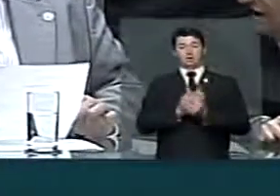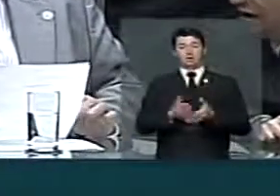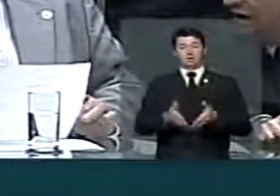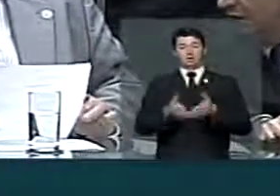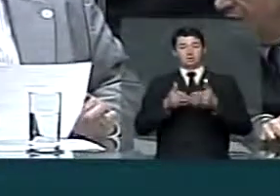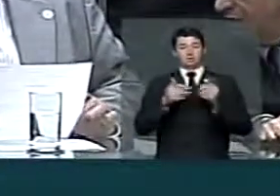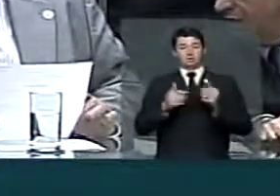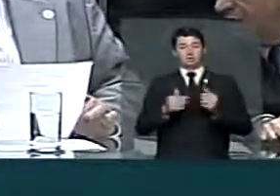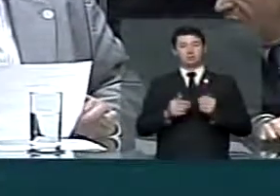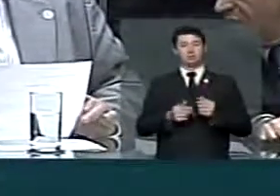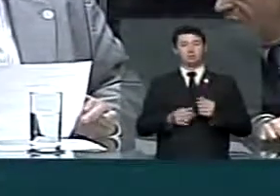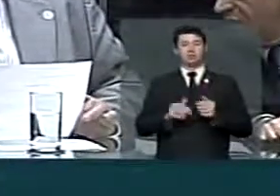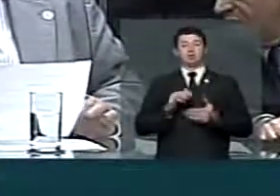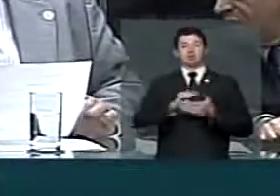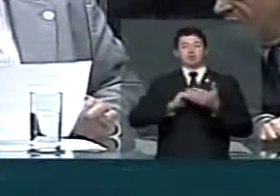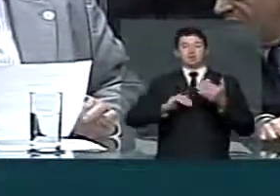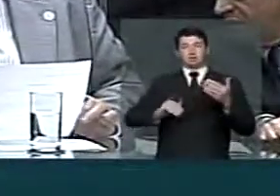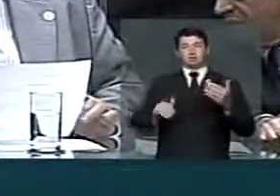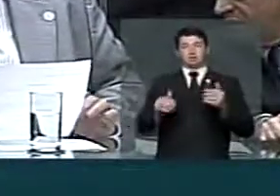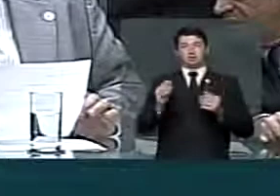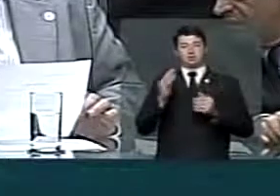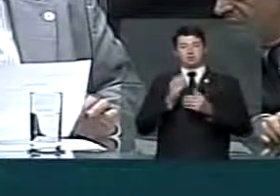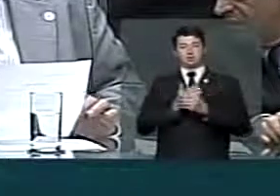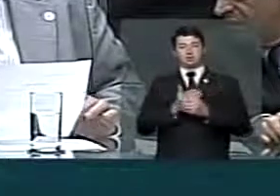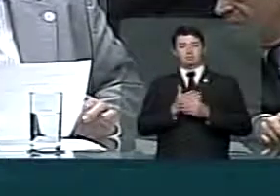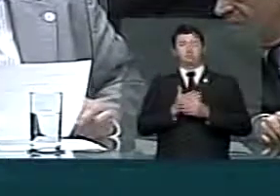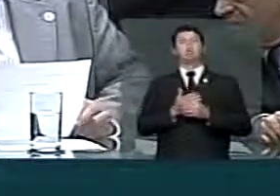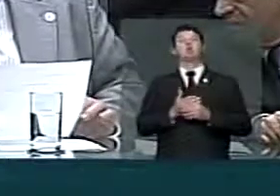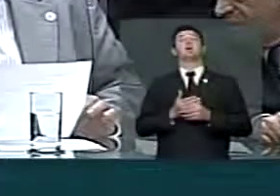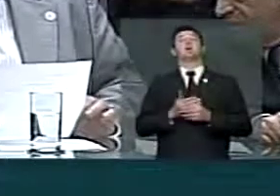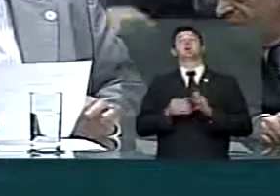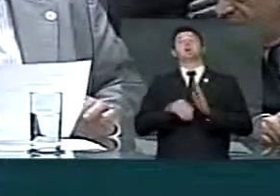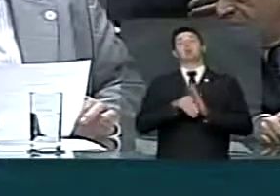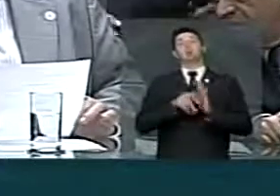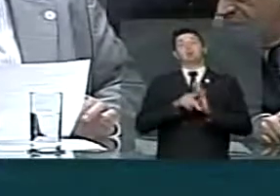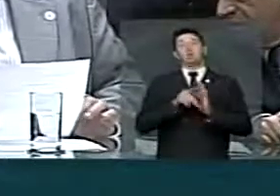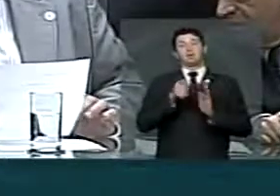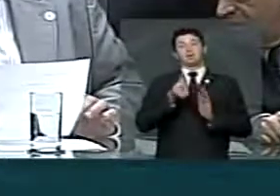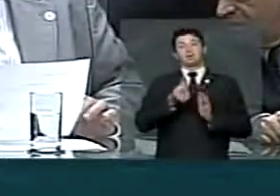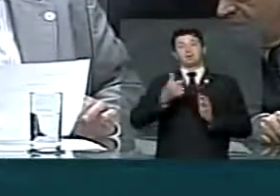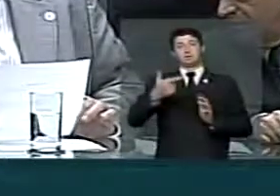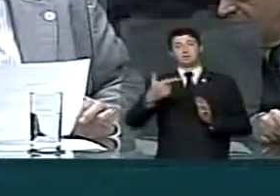solicitou a retirada de pauta da medida provisória